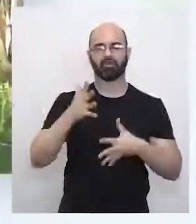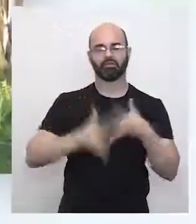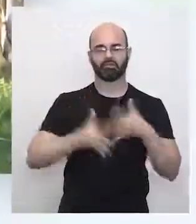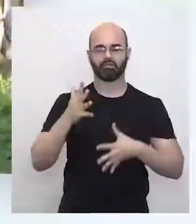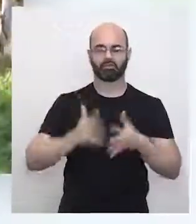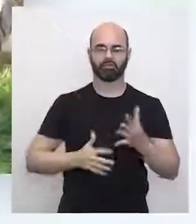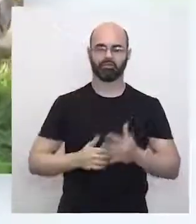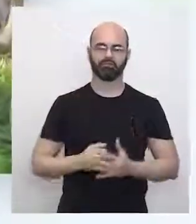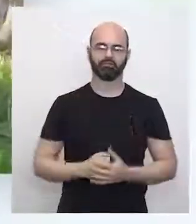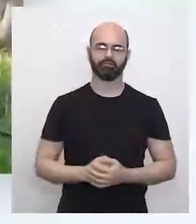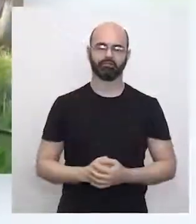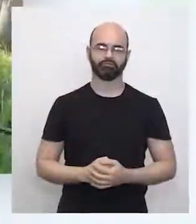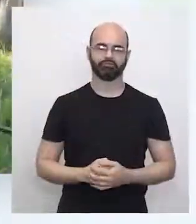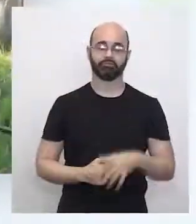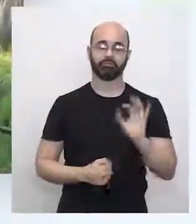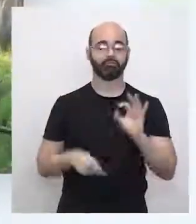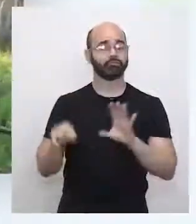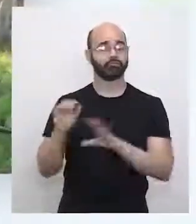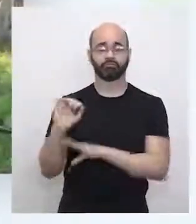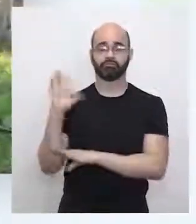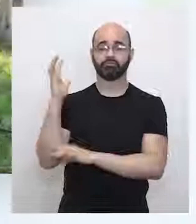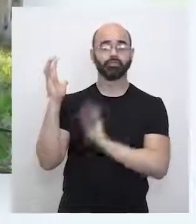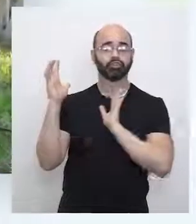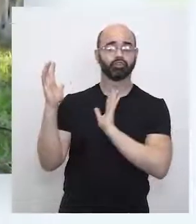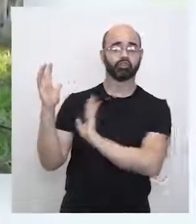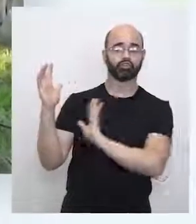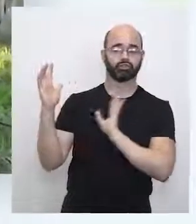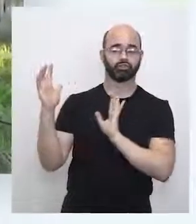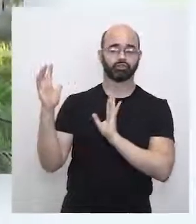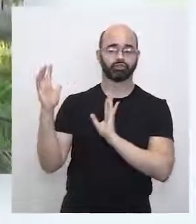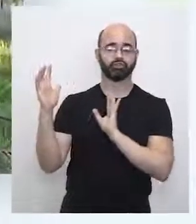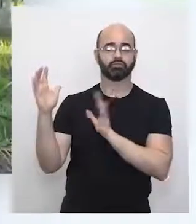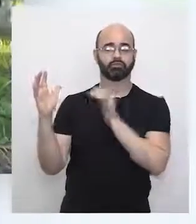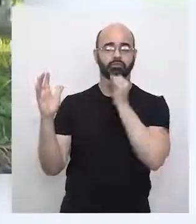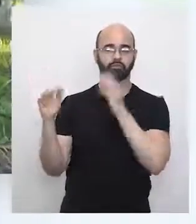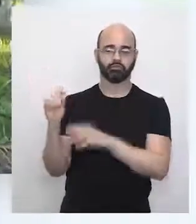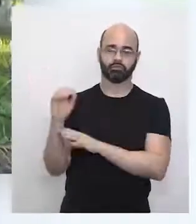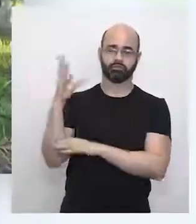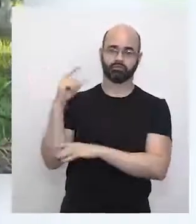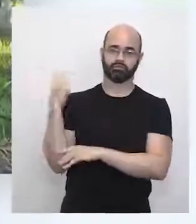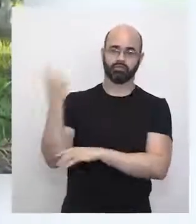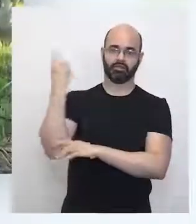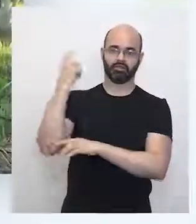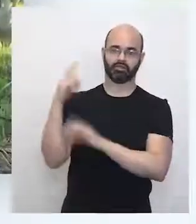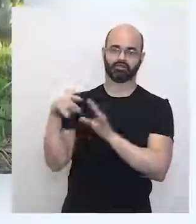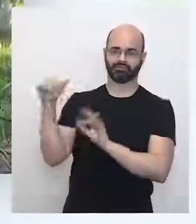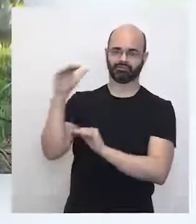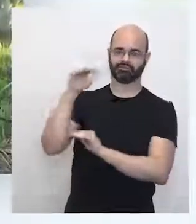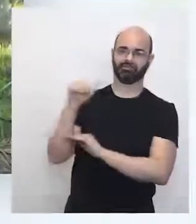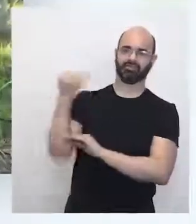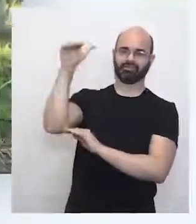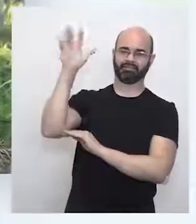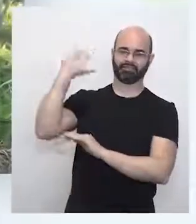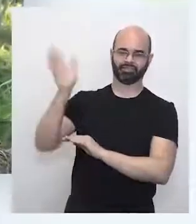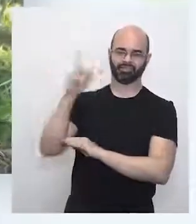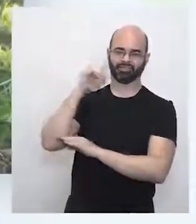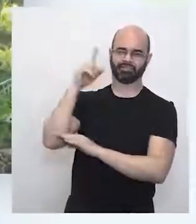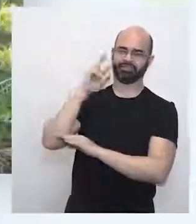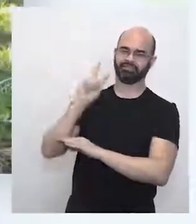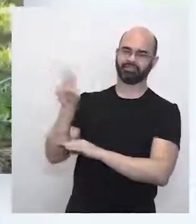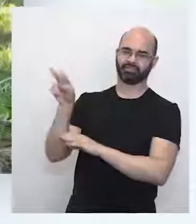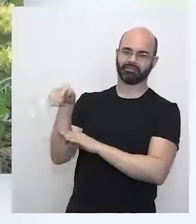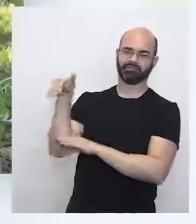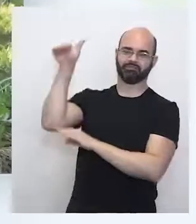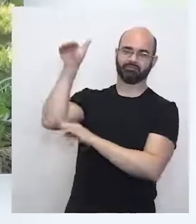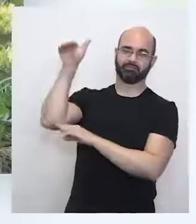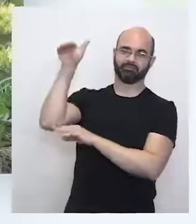Para crescer assim você tem que deixar, então isso é o manejo. Tem a adulta, como essa aqui, está produzindo há muitos anos, mas você vê que